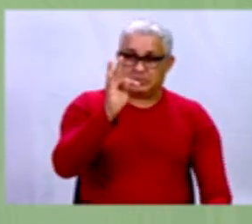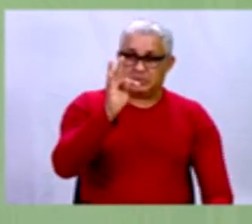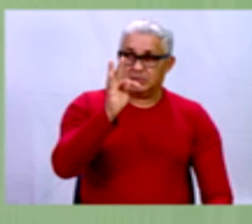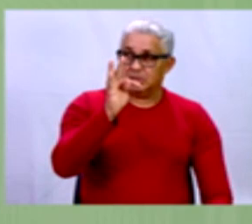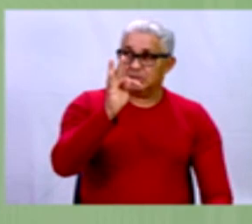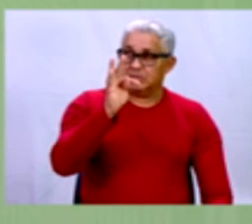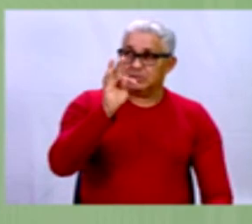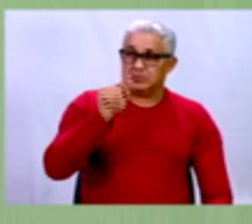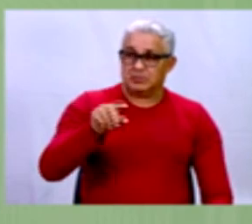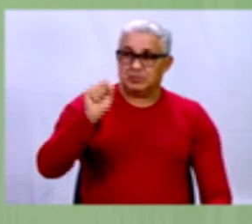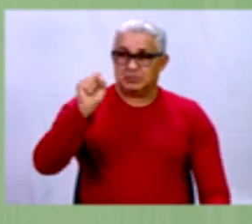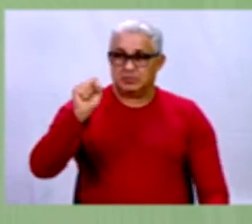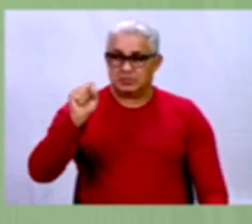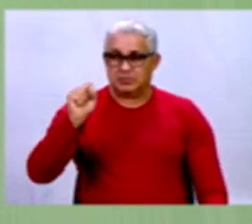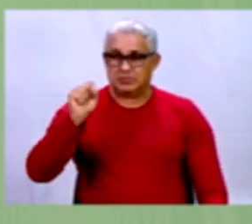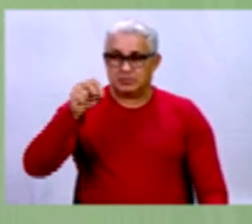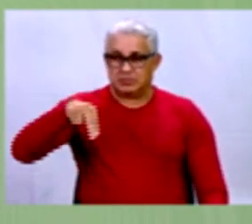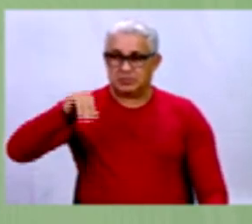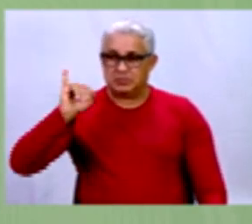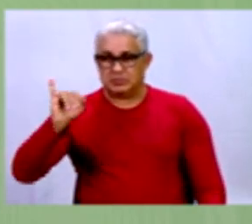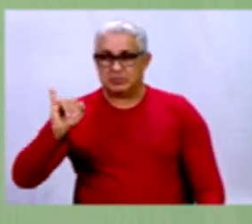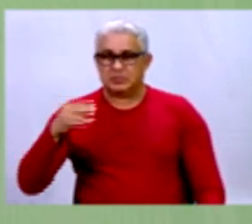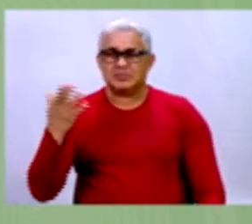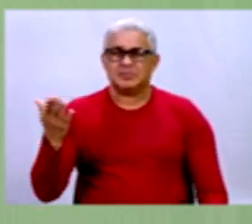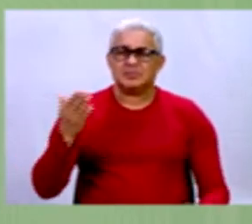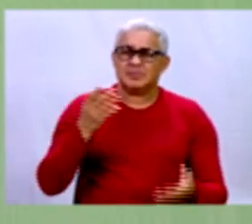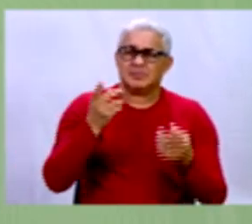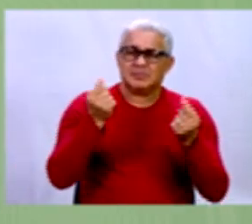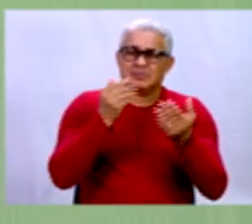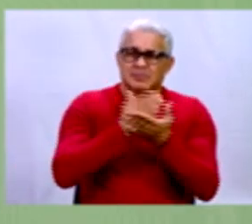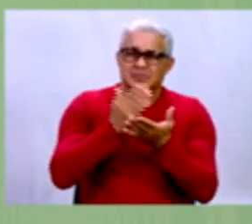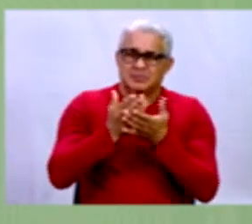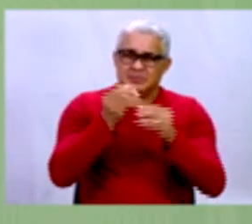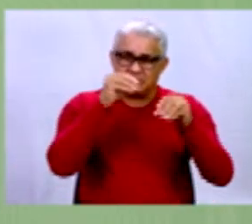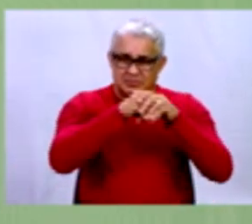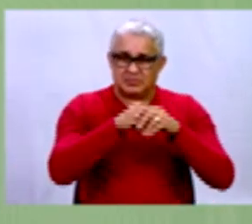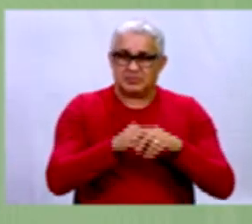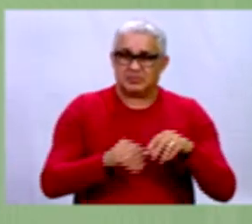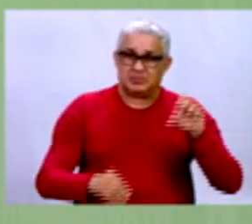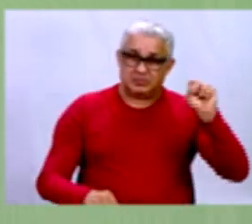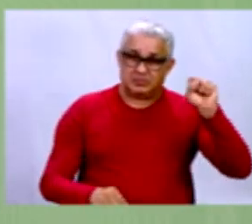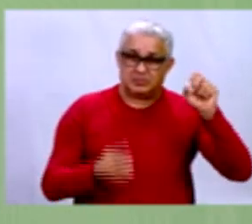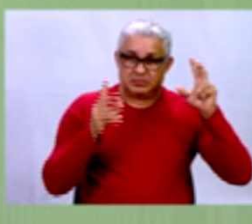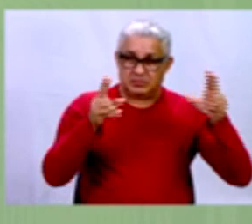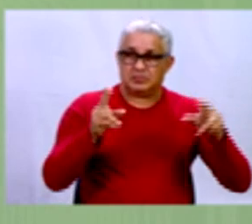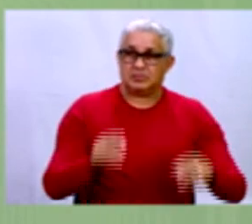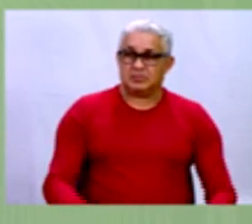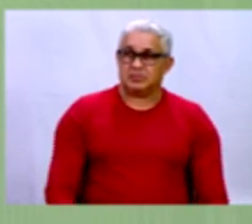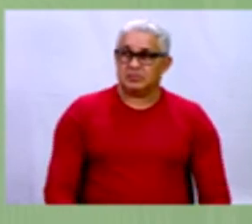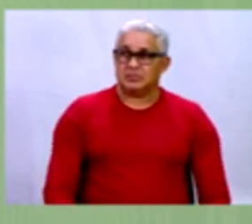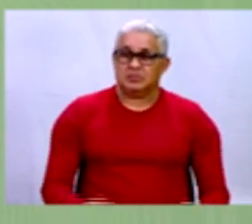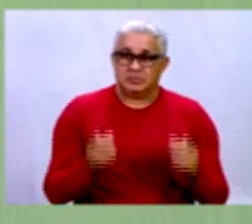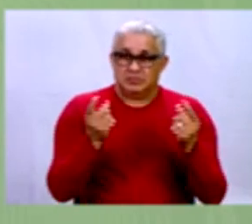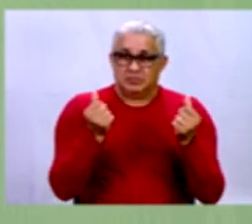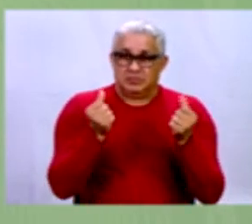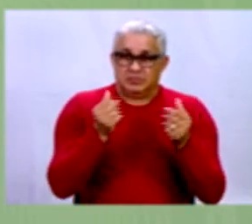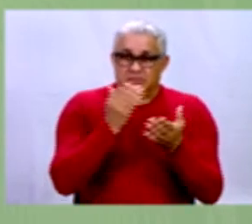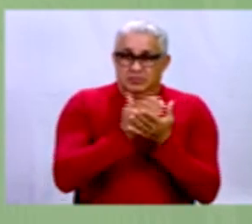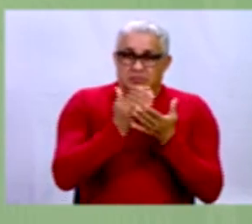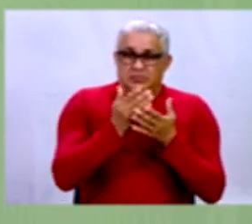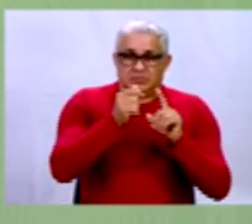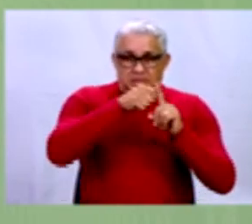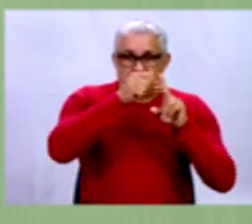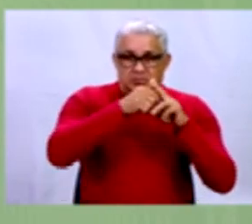valor da parcela que a gente vai depositar, tá? S é igual. Qual que é o valor da parcela que eu vou pagar todo